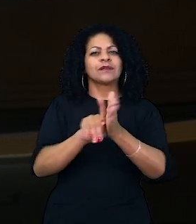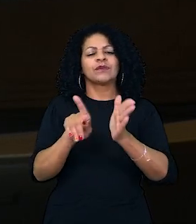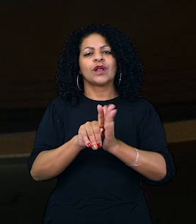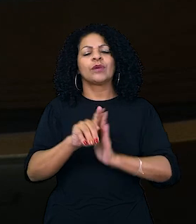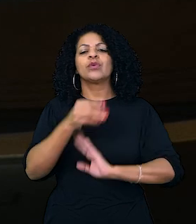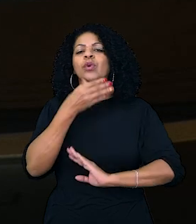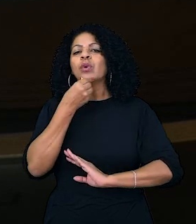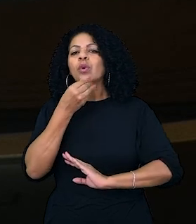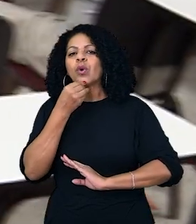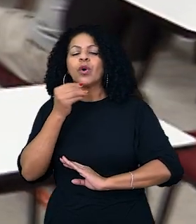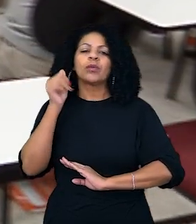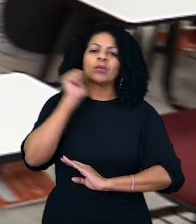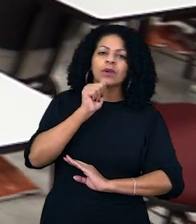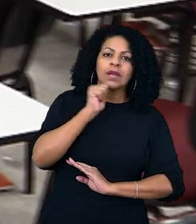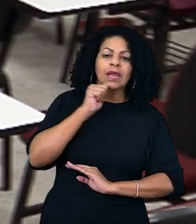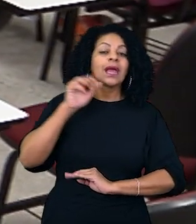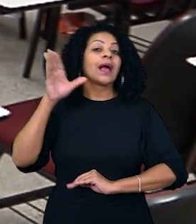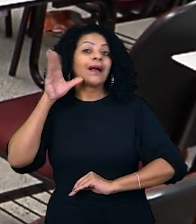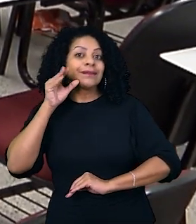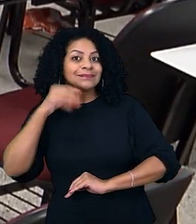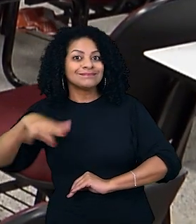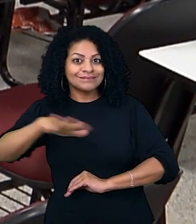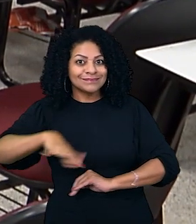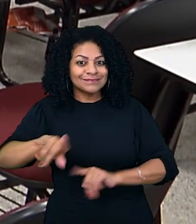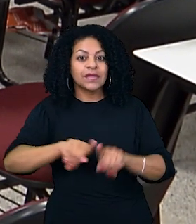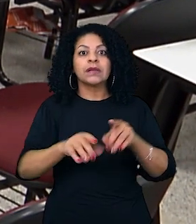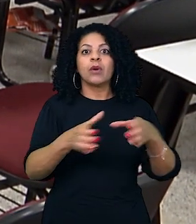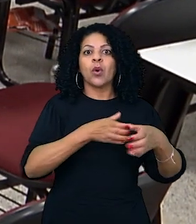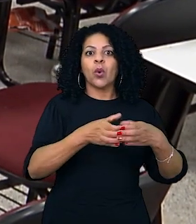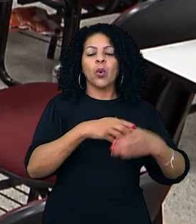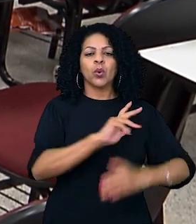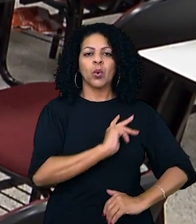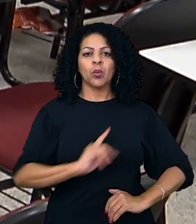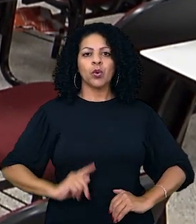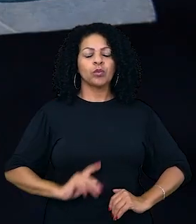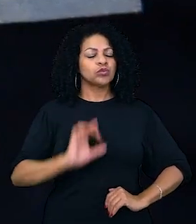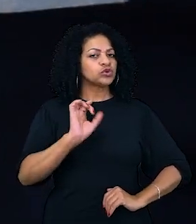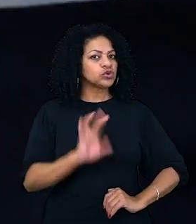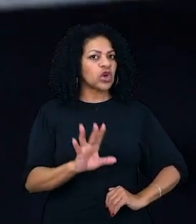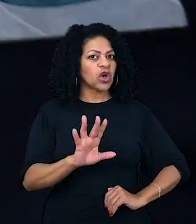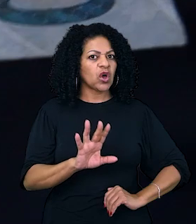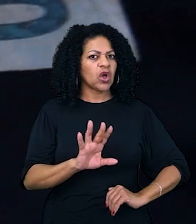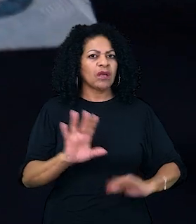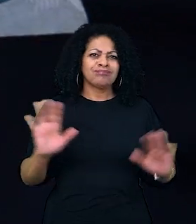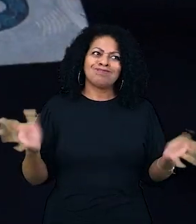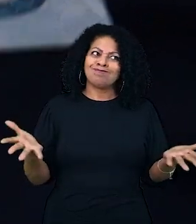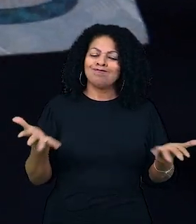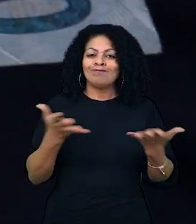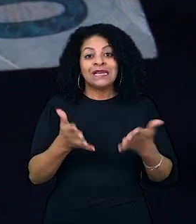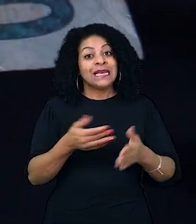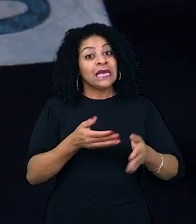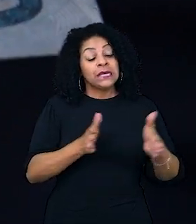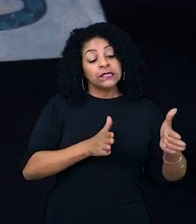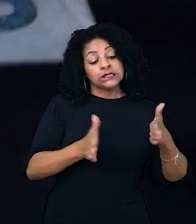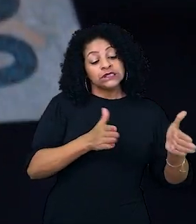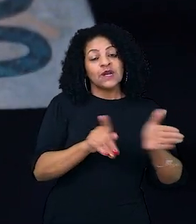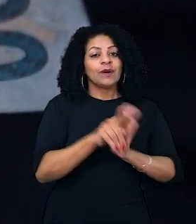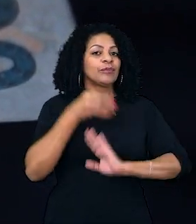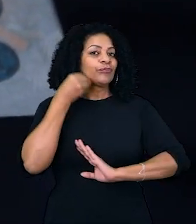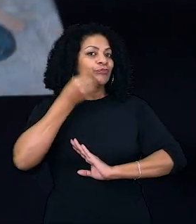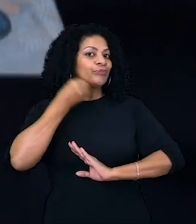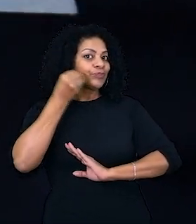trabalhador. Segundo ela, garantir o acesso por concurso público não é suficiente se, durante o período